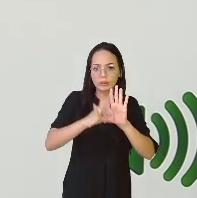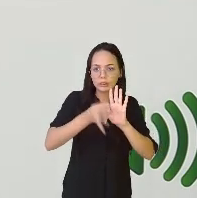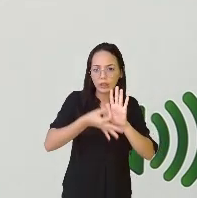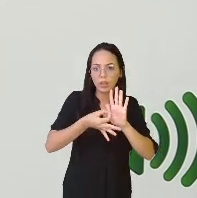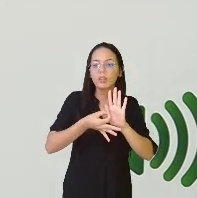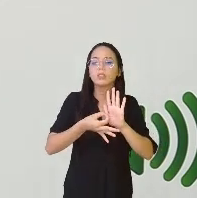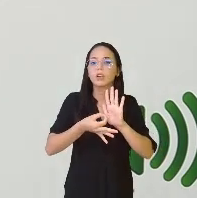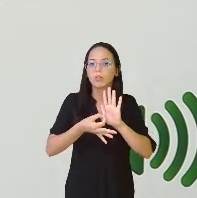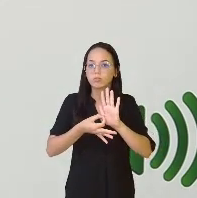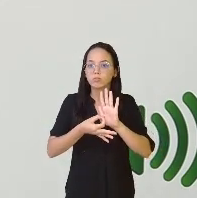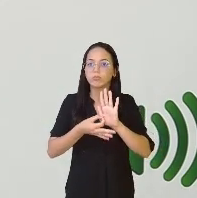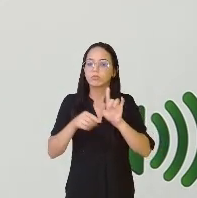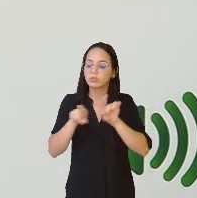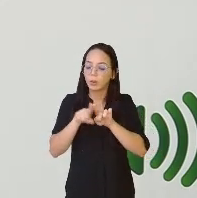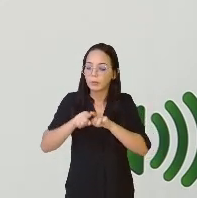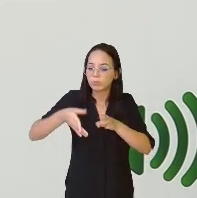forma